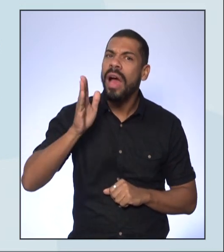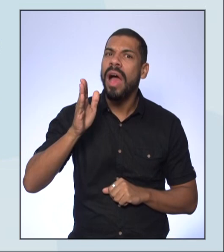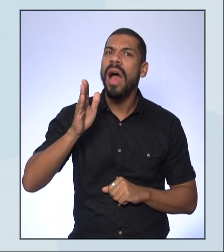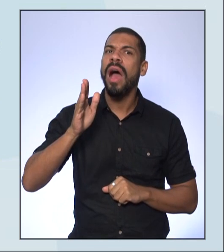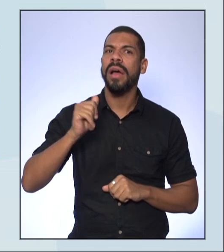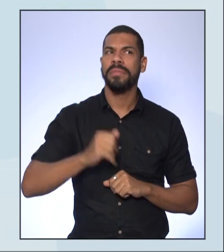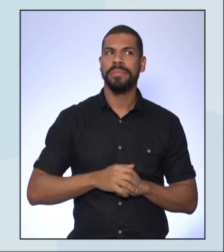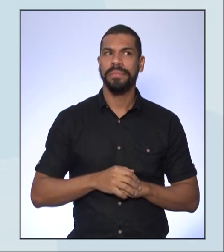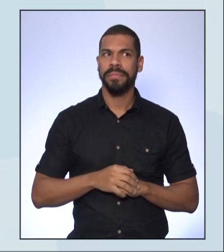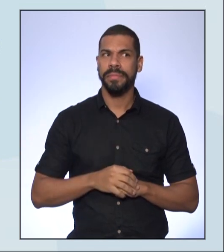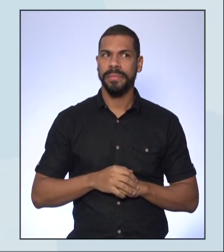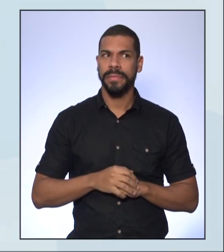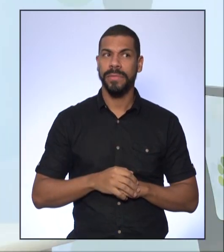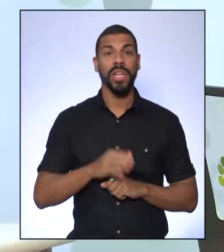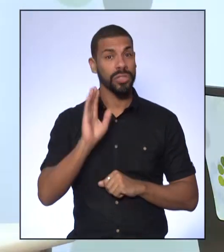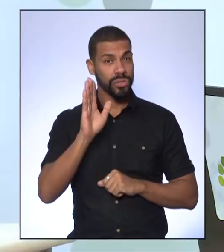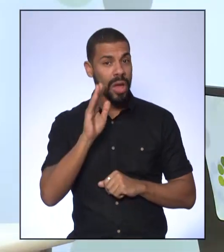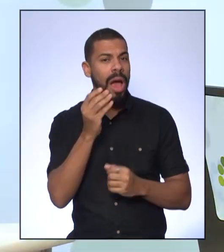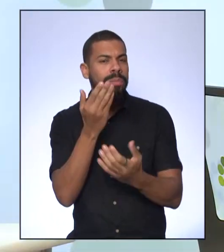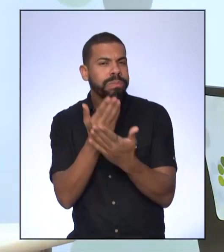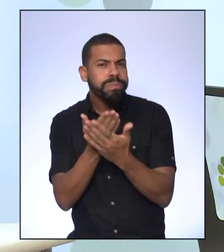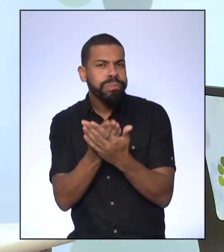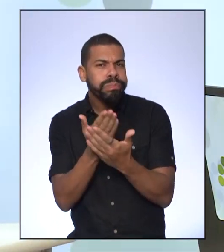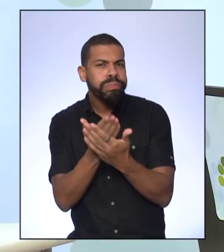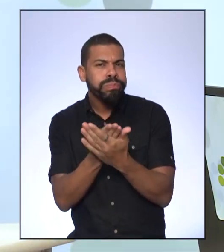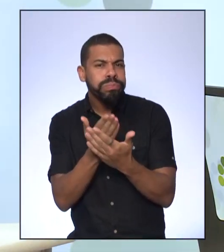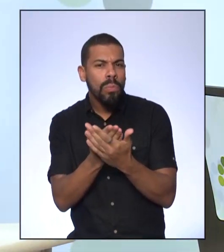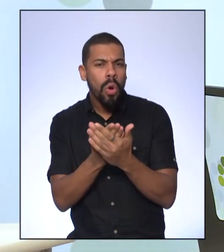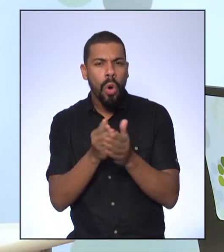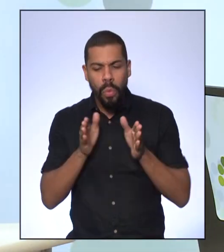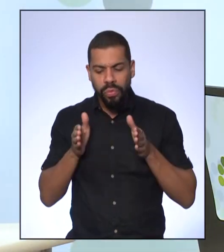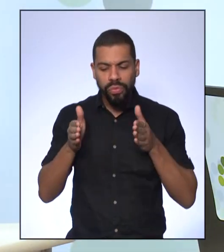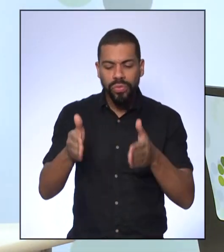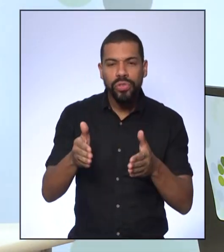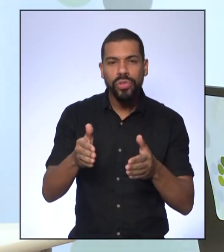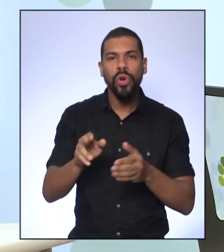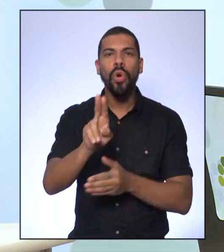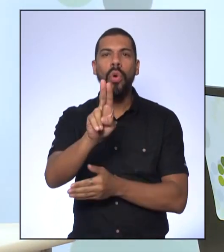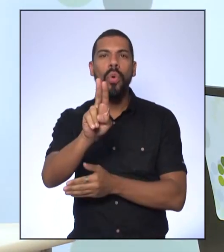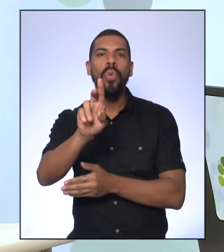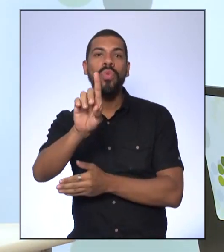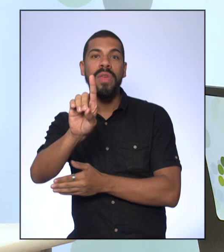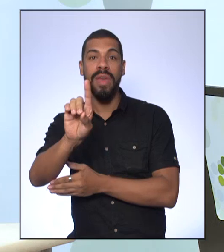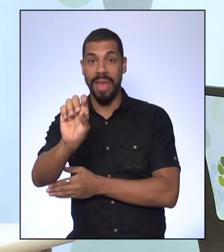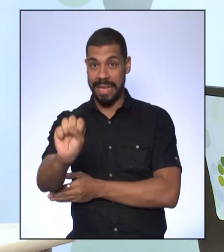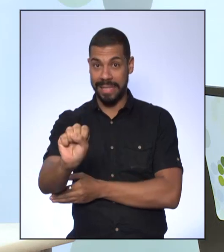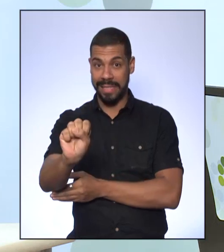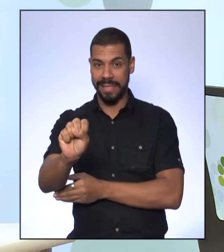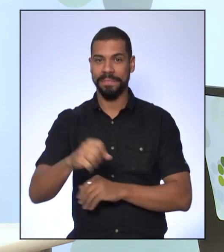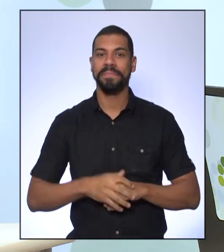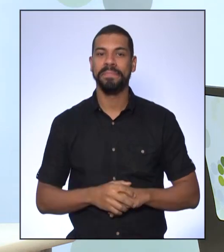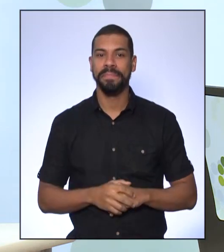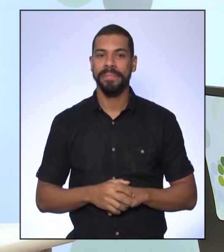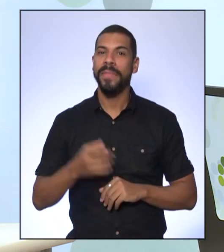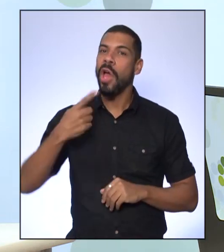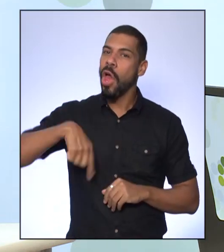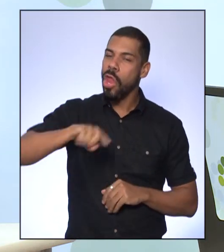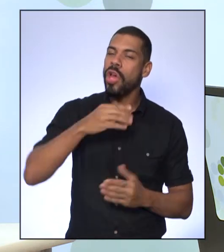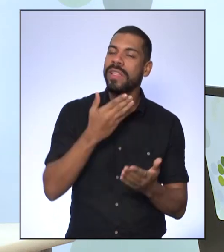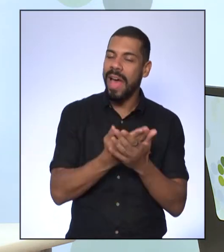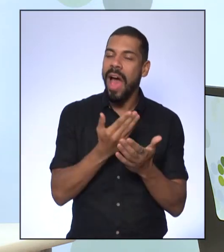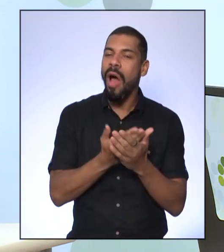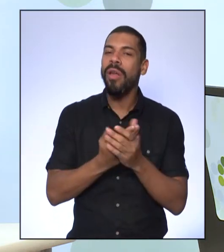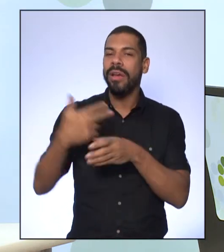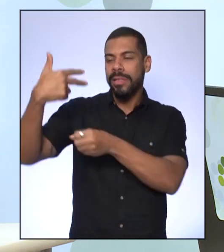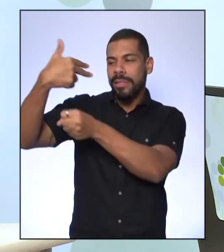colocamos uma aula sobre os ODS, tá? Então, eu acho que essa aula está gravada lá no Centro